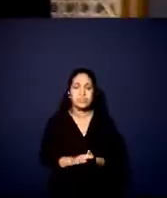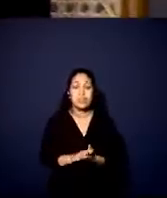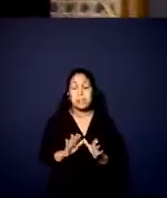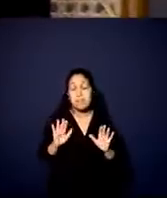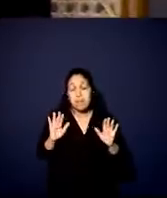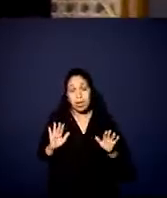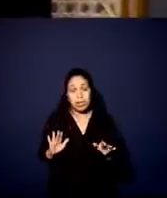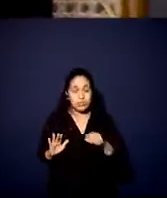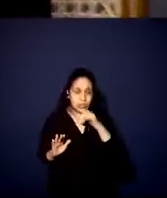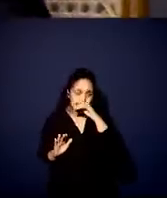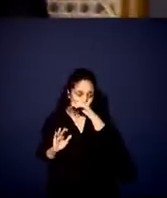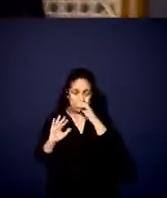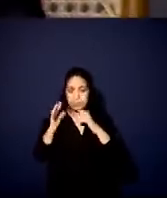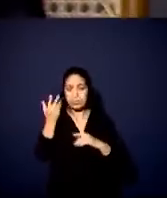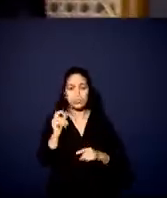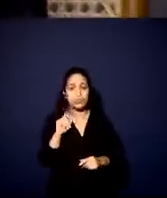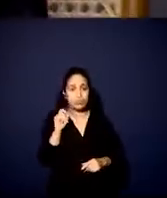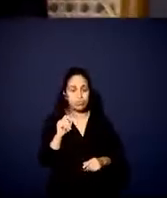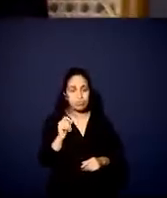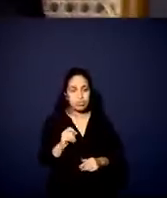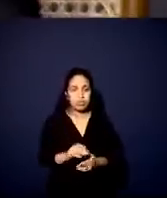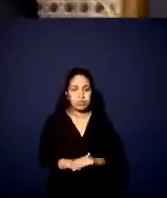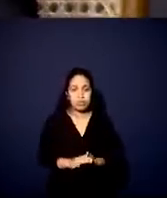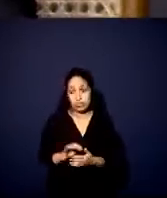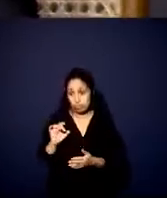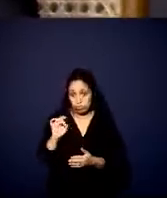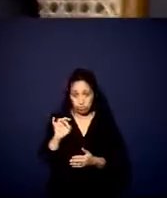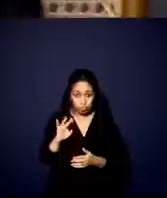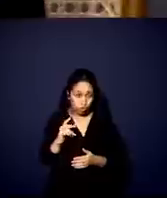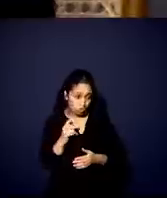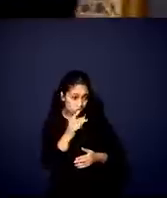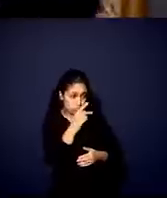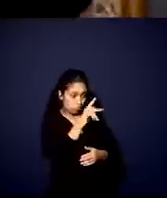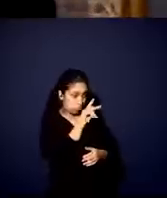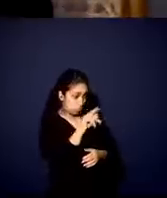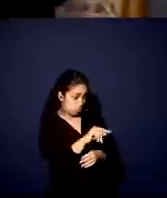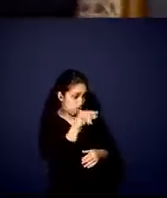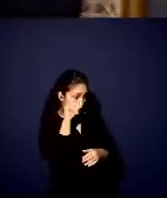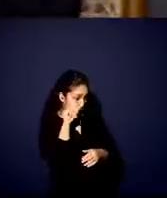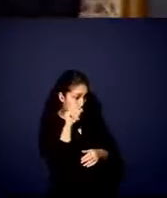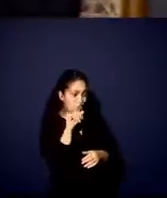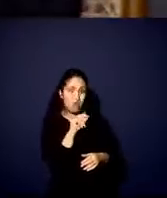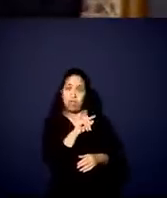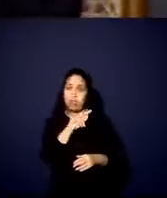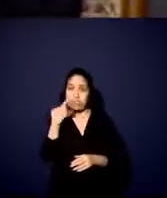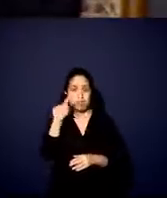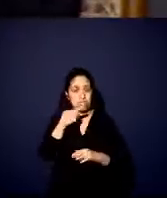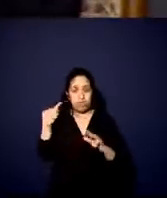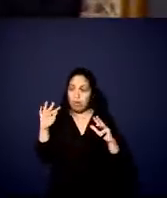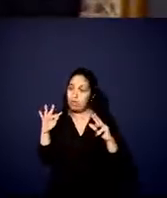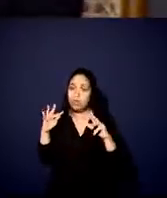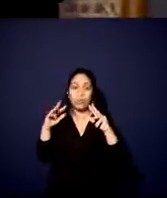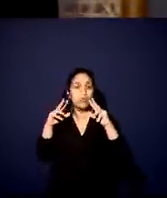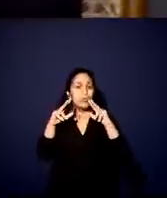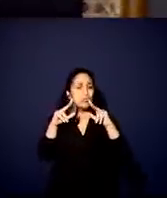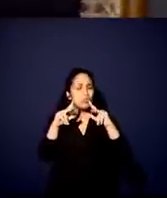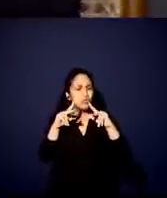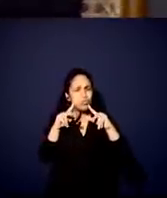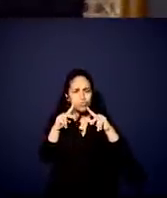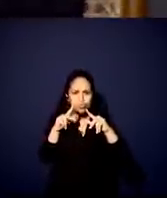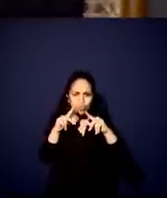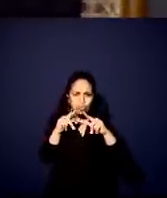meio disso tudo de fato seja não é somente a sua preferência eu acho que estamos todos prestando uma